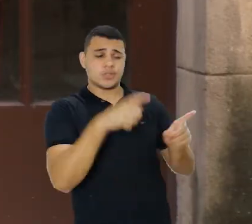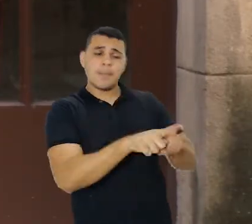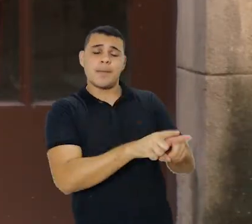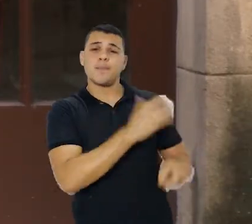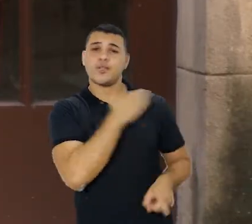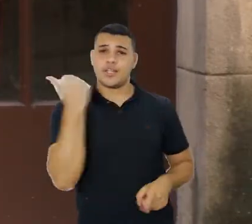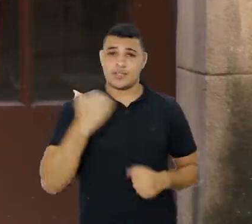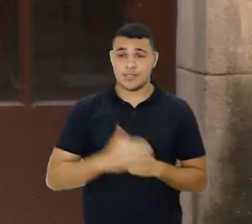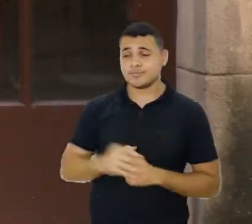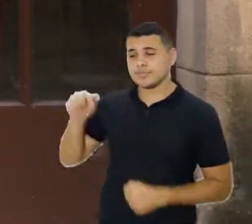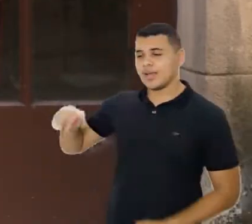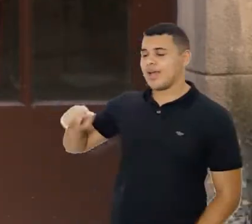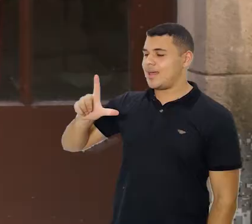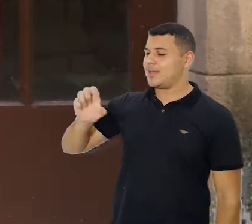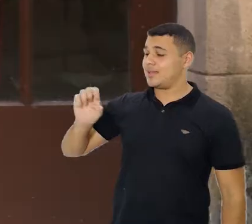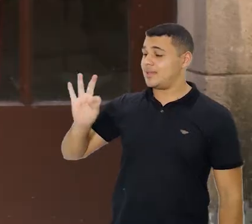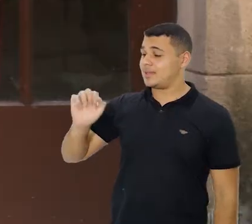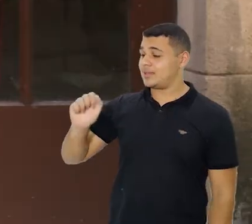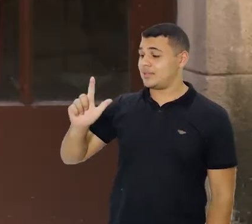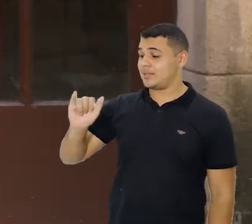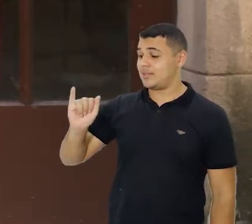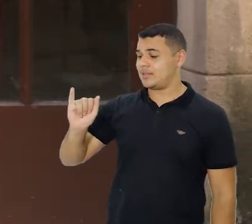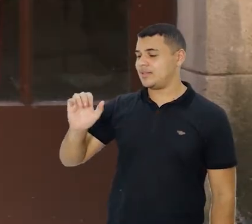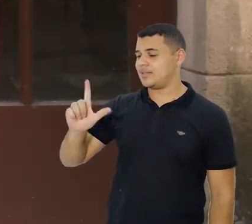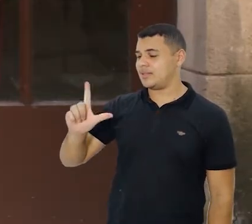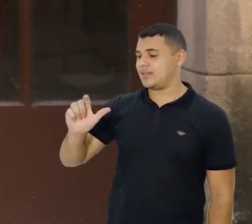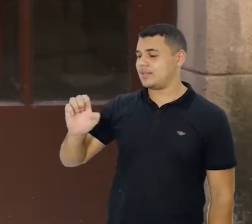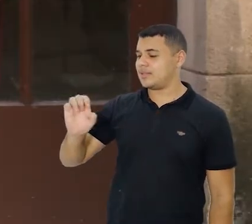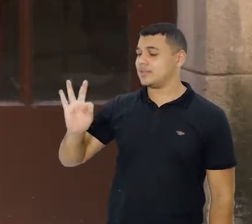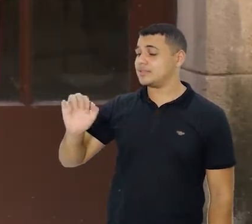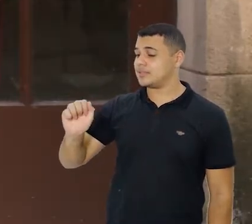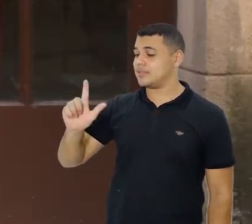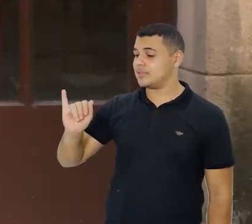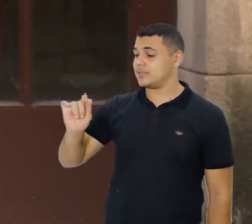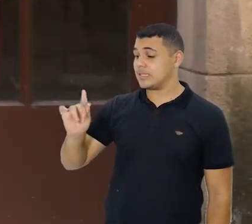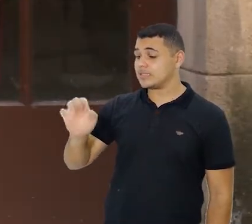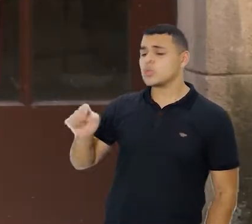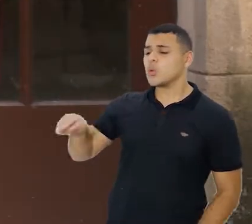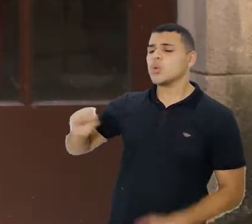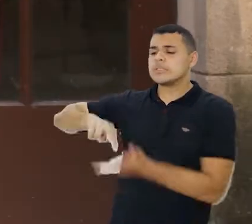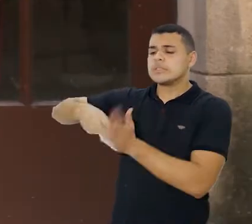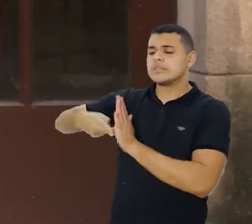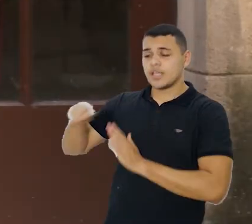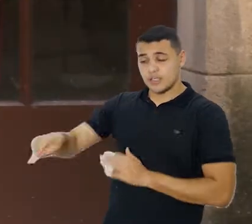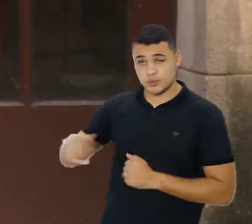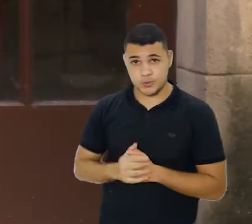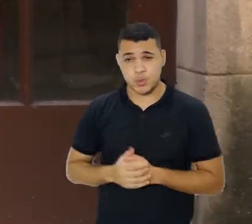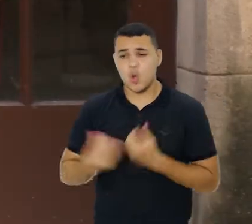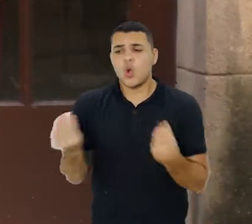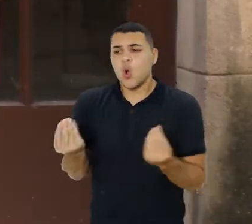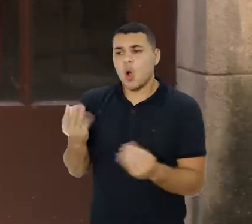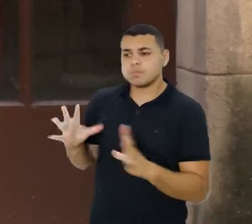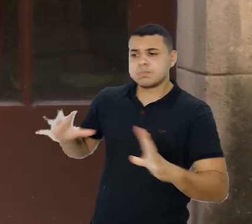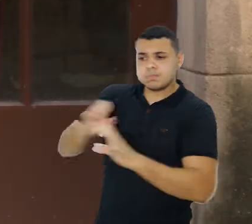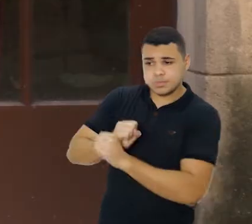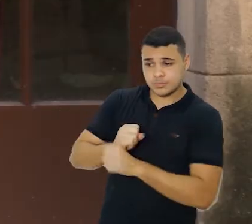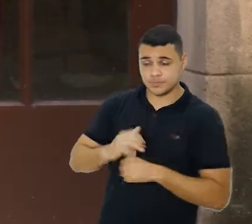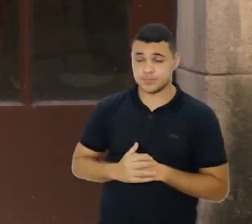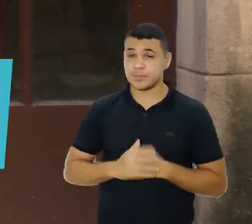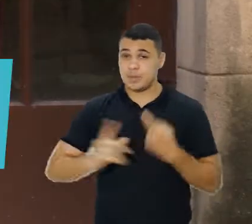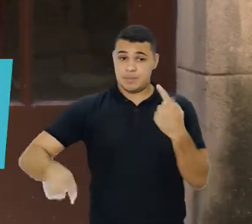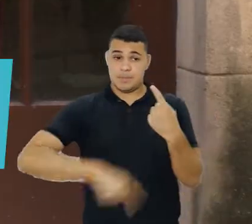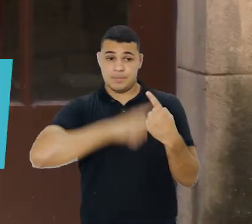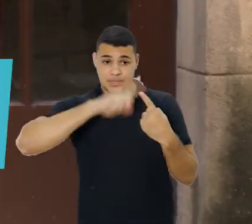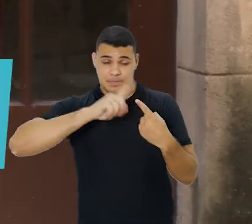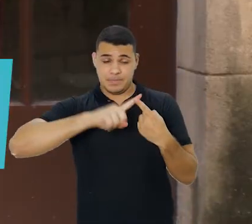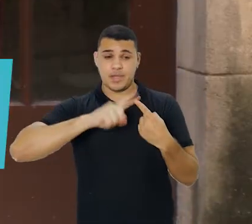Tá? O que vem a ser, então, a letalidade? Como é que a gente calcula, né, quantifica a letalidade? Nós